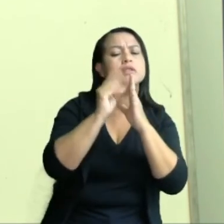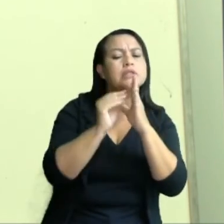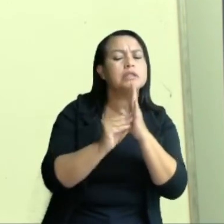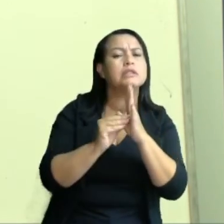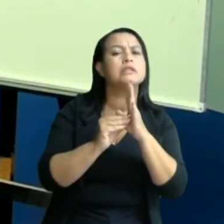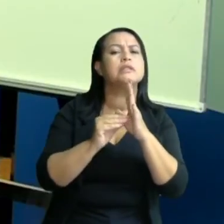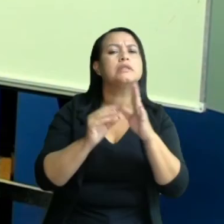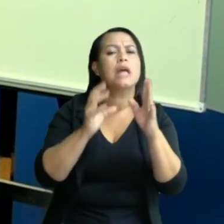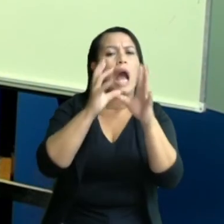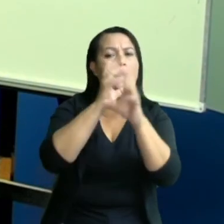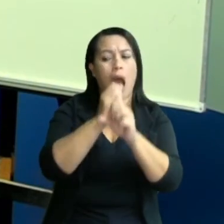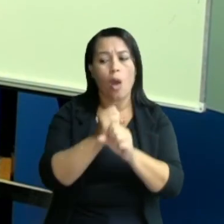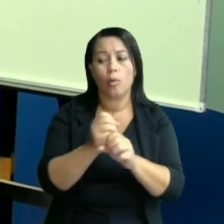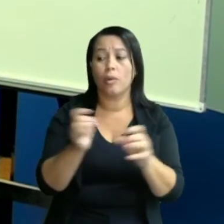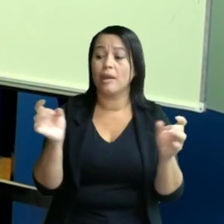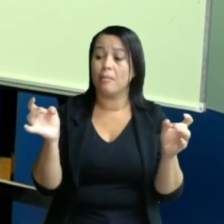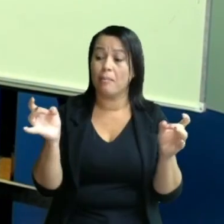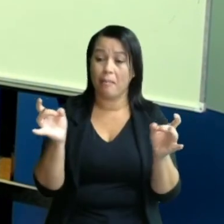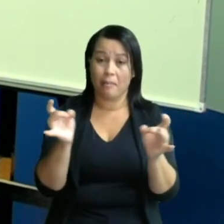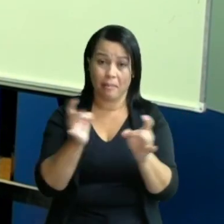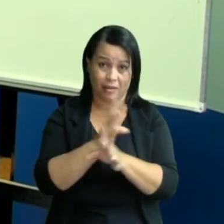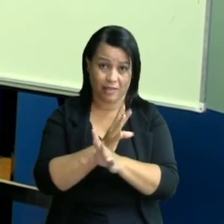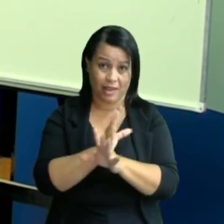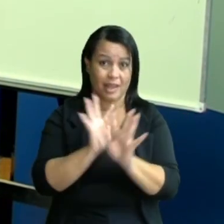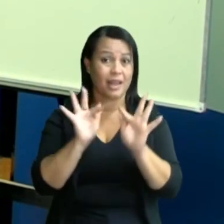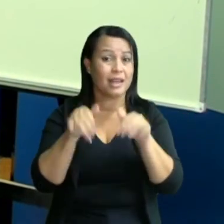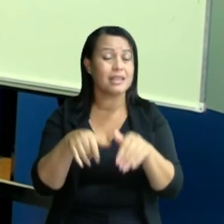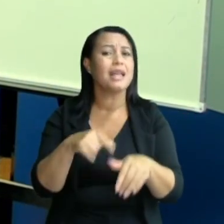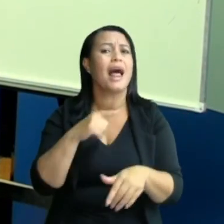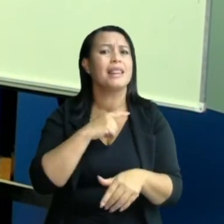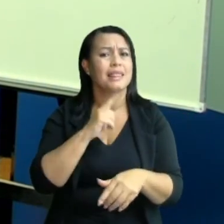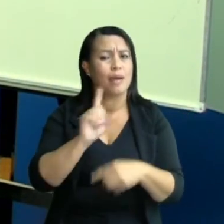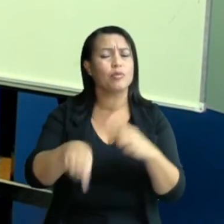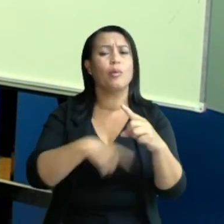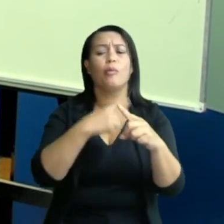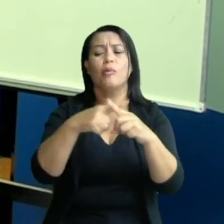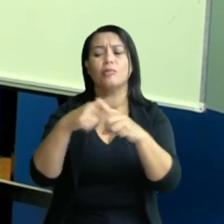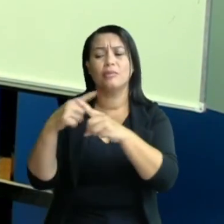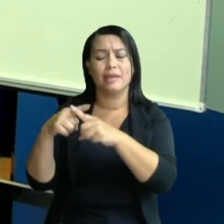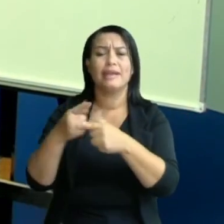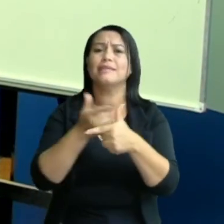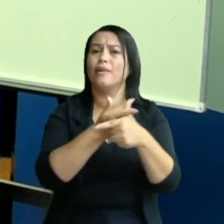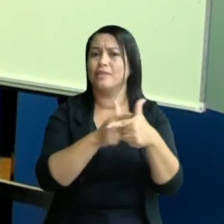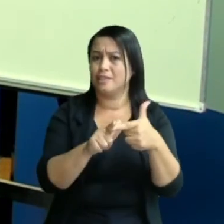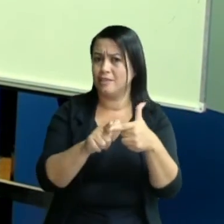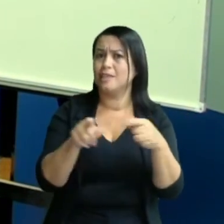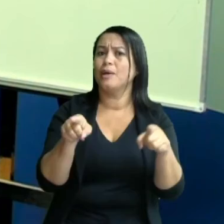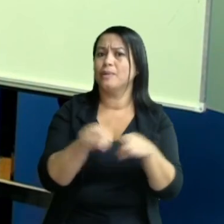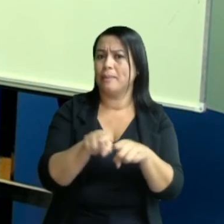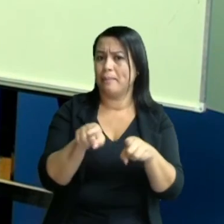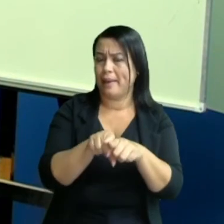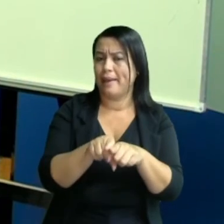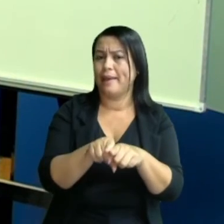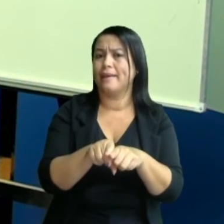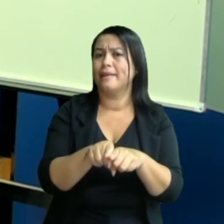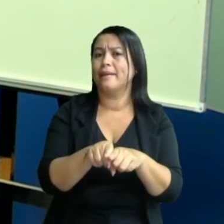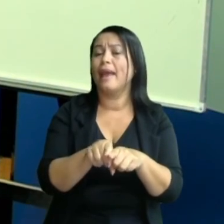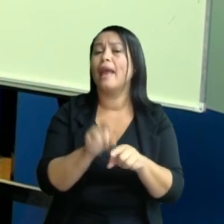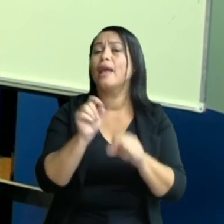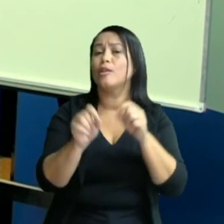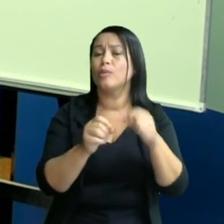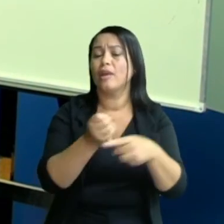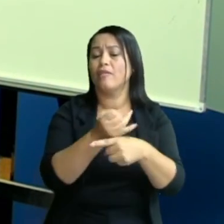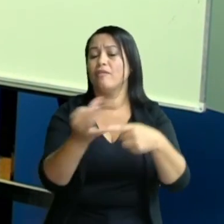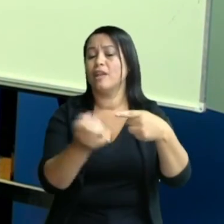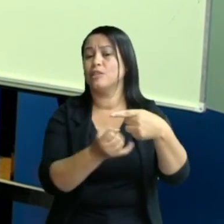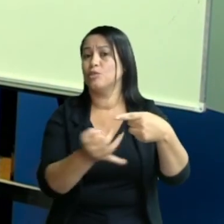E para terminar, para concluir, nós temos multiplicação e divisão entre frações,